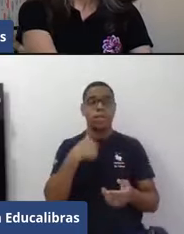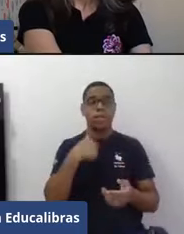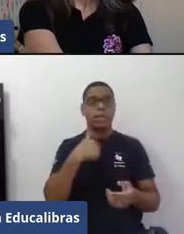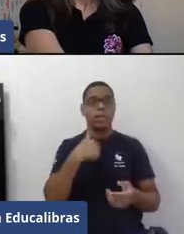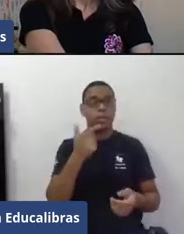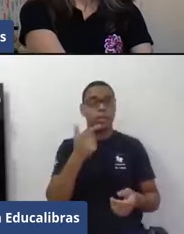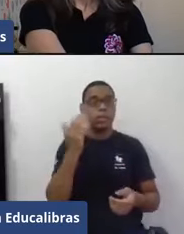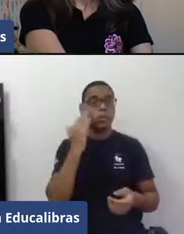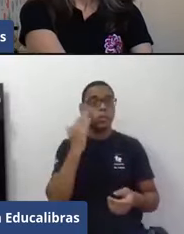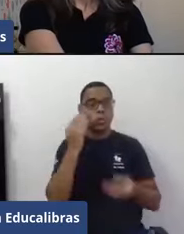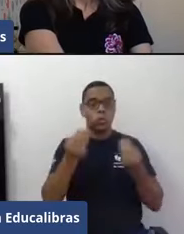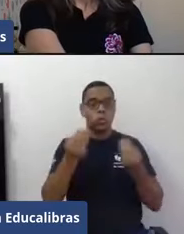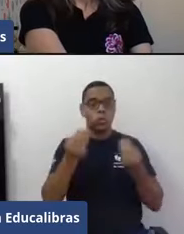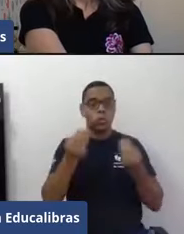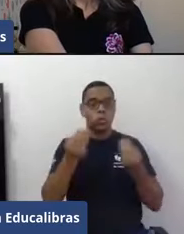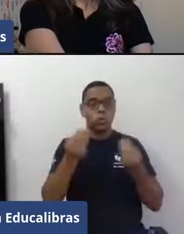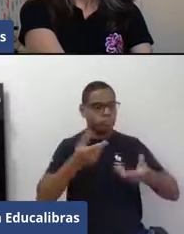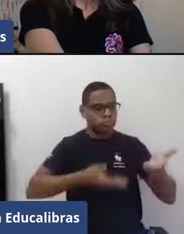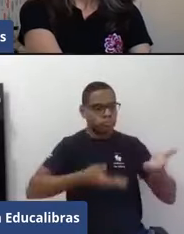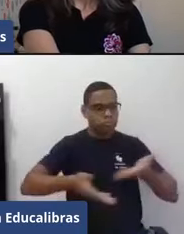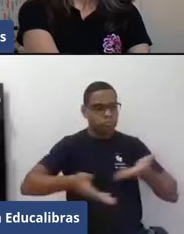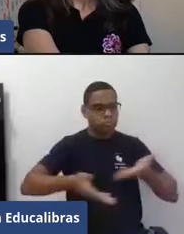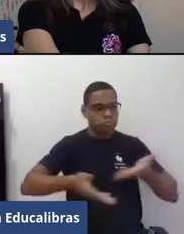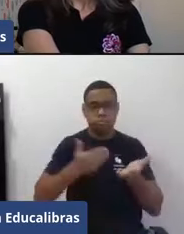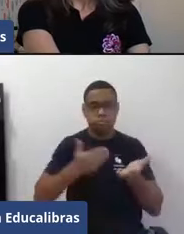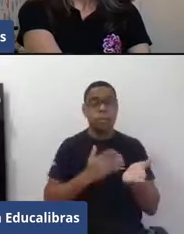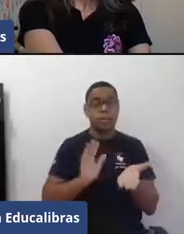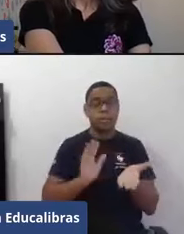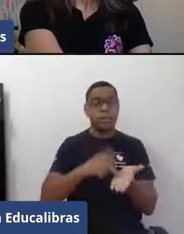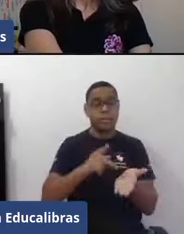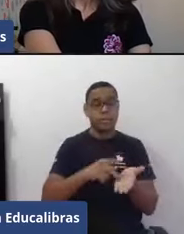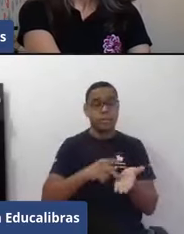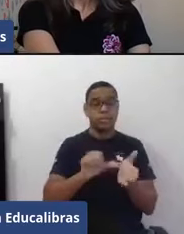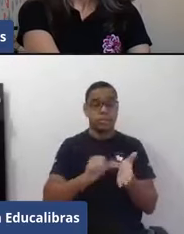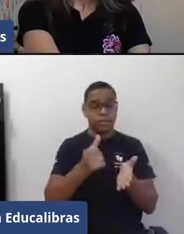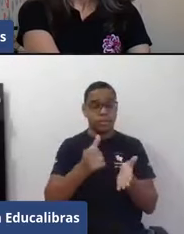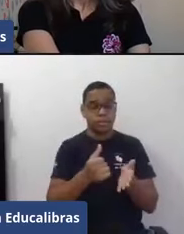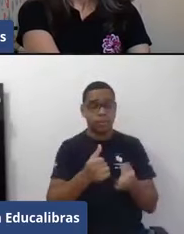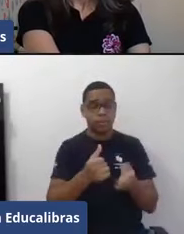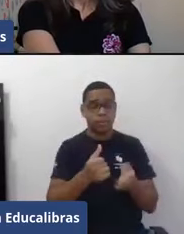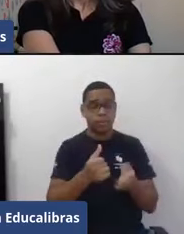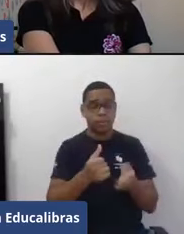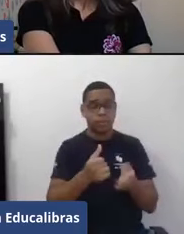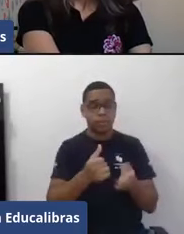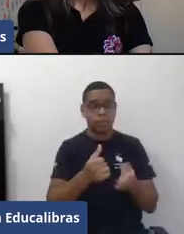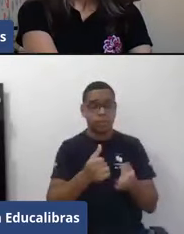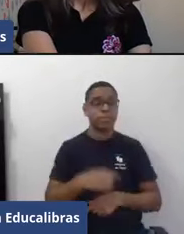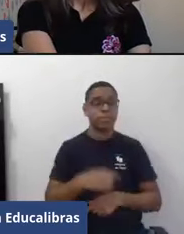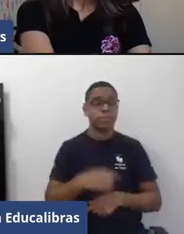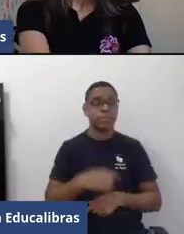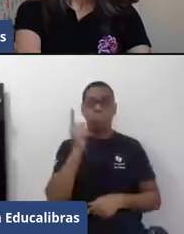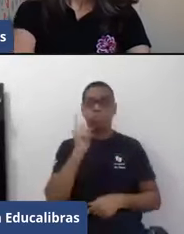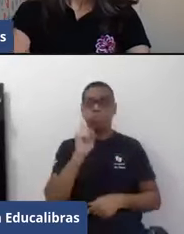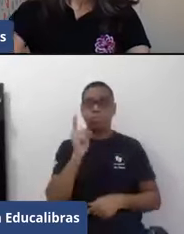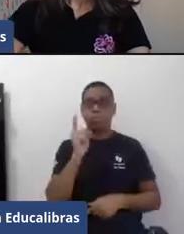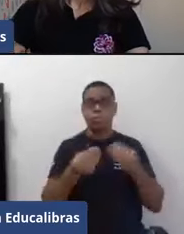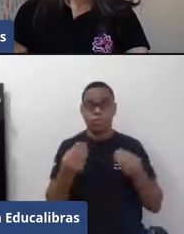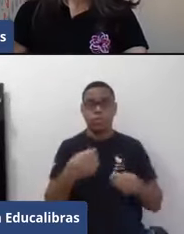como trabalhar essa questão. Na verdade, minha primeira filha, eu não sabia lidar, eu não tive,